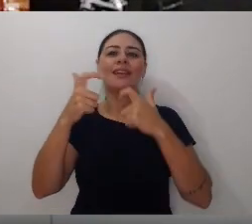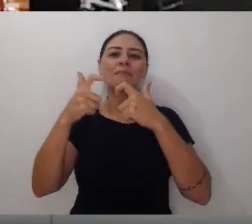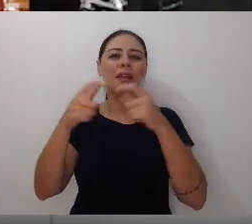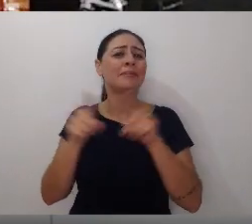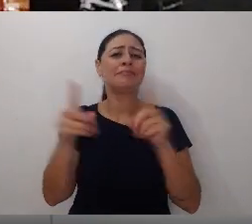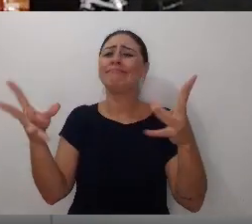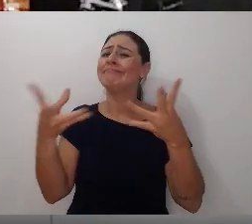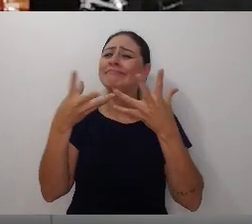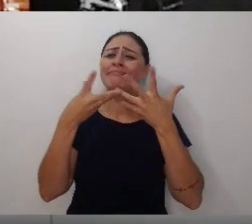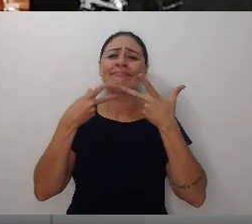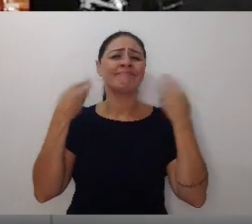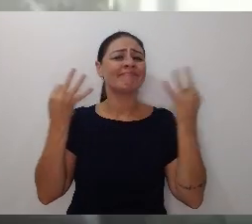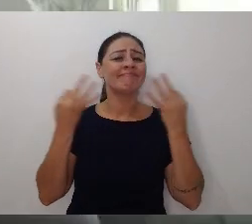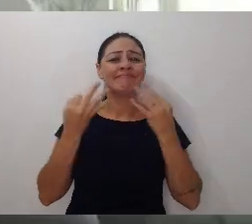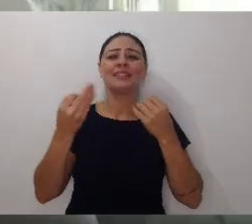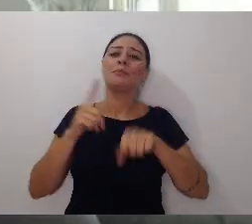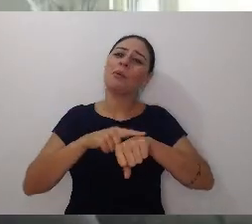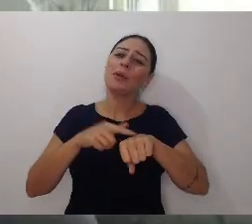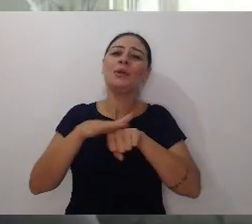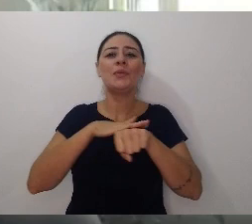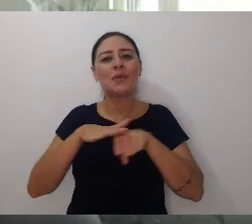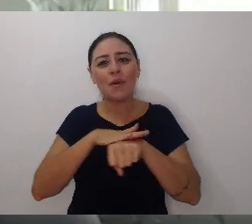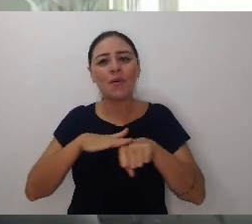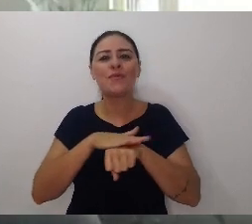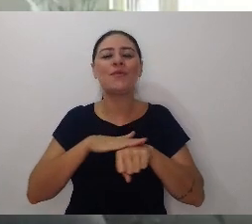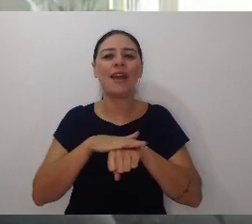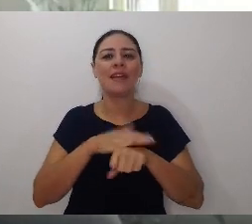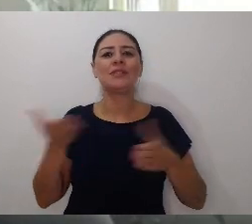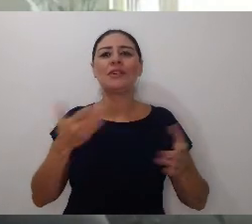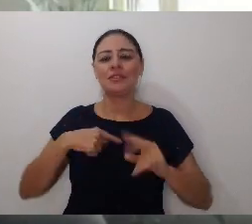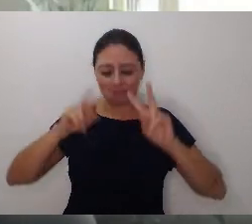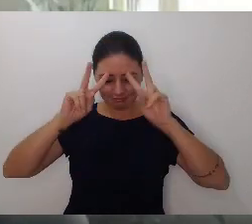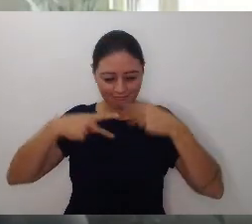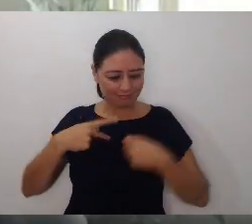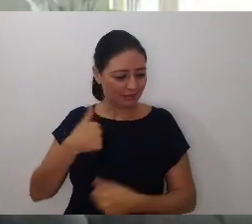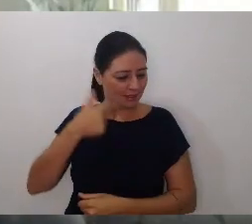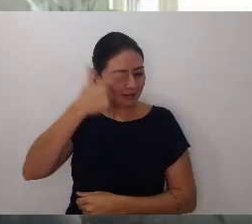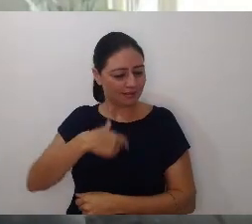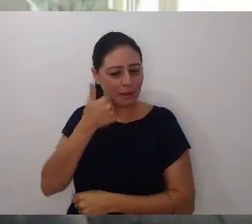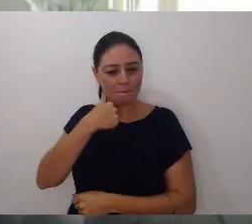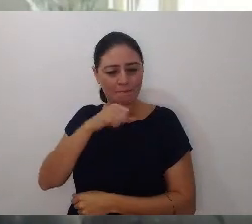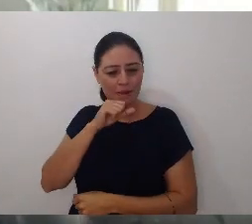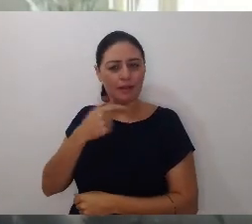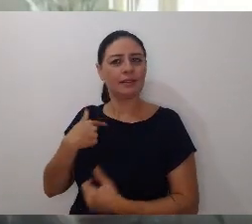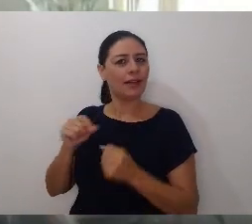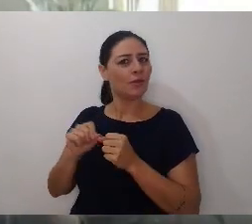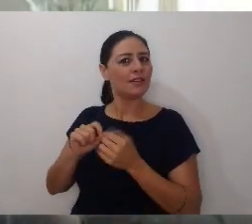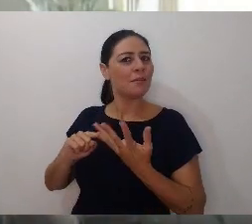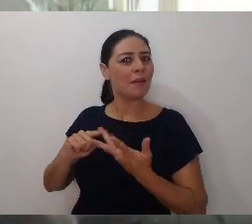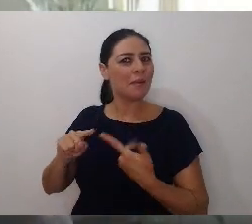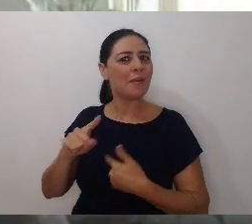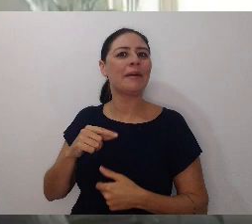Obrigada, doutoras, meninas. Foi excelente esse momento de conversa. Quanto que a gente não se olha, né, enquanto mãe também